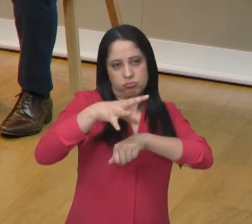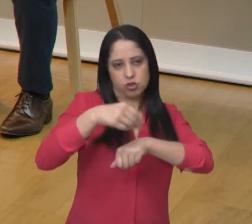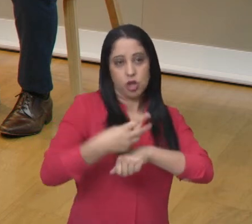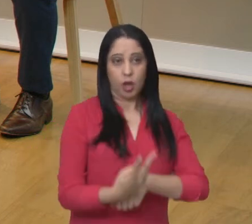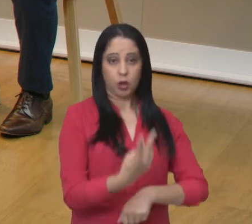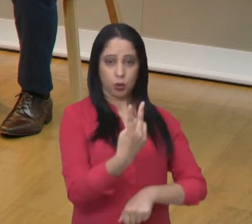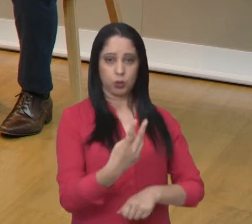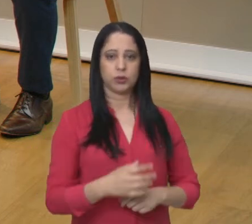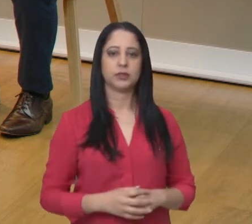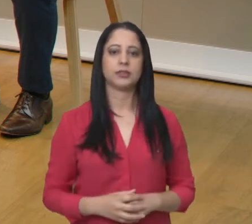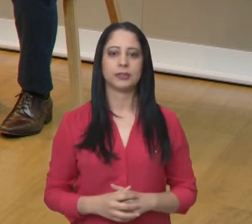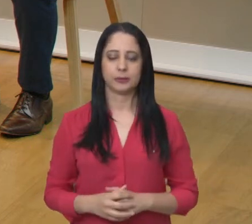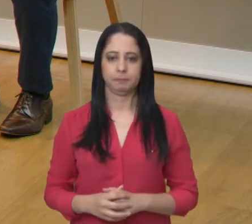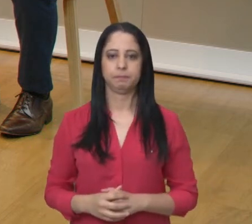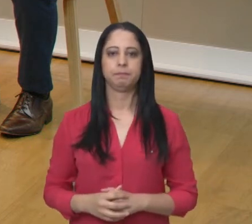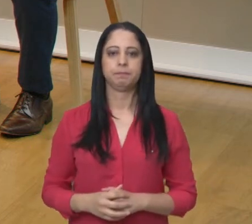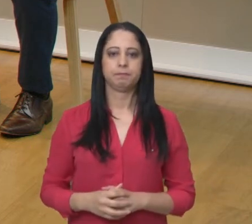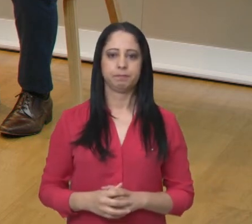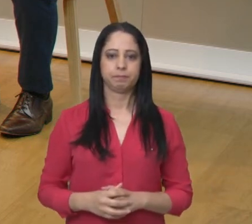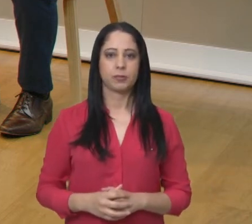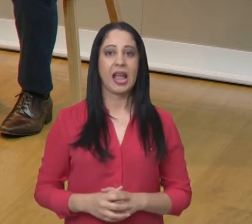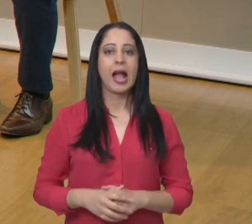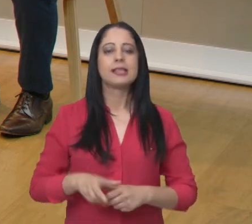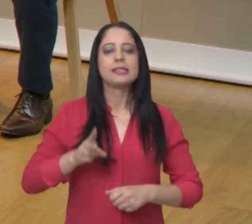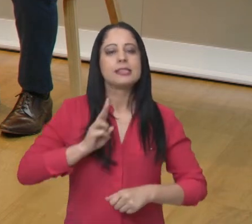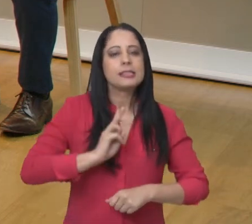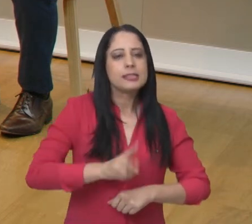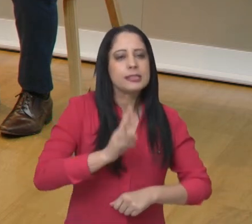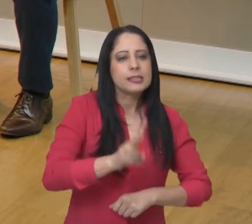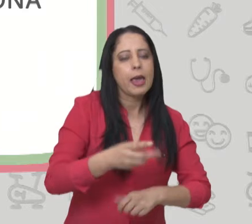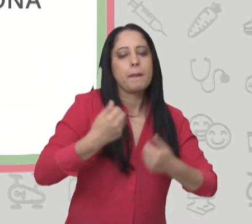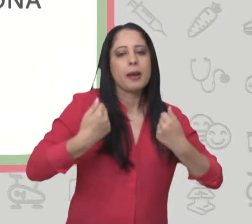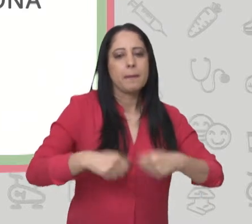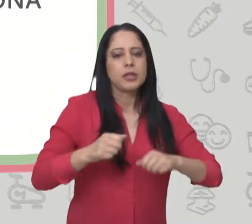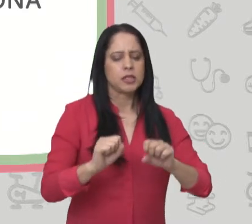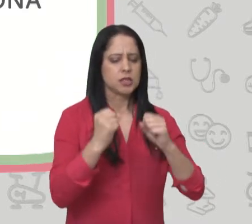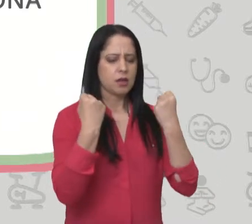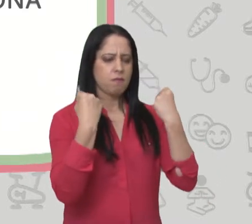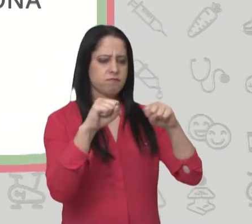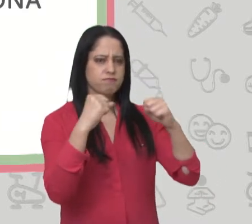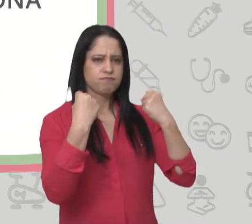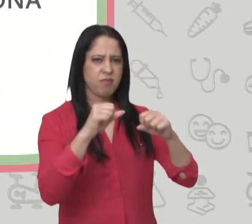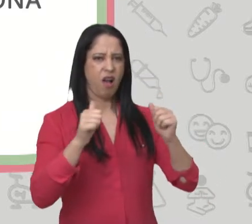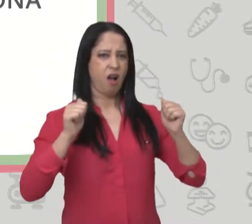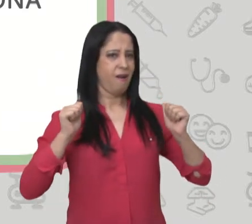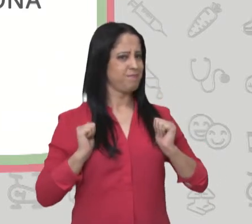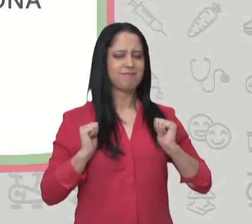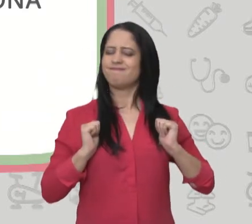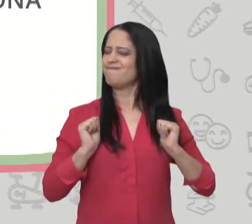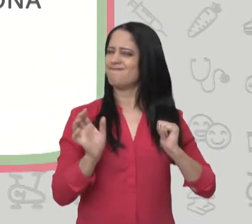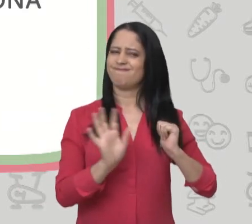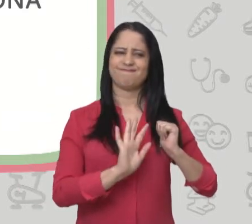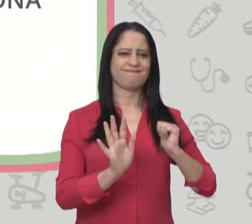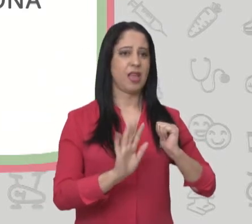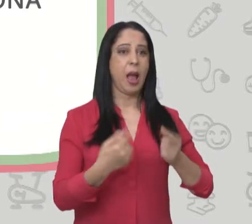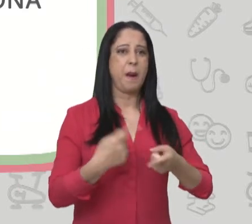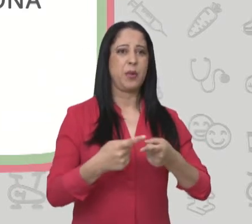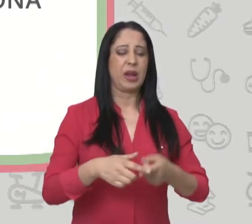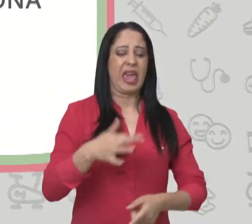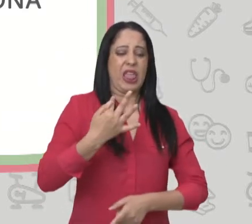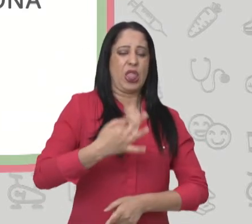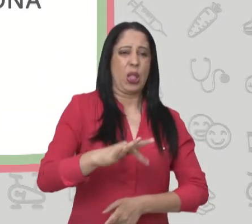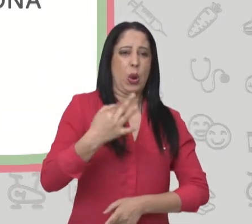Matheus, ótimo. Mantenha-se ativo. O sedentarismo aumenta o risco de sentir dores nas